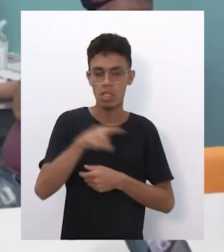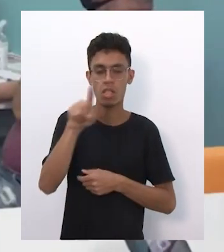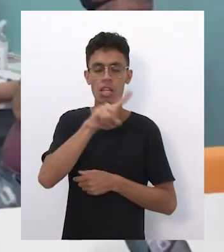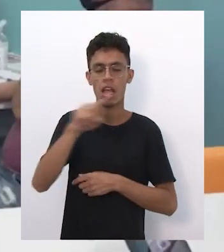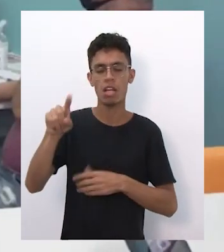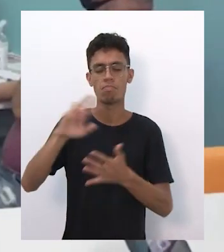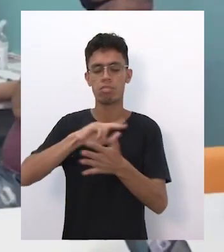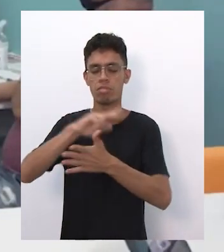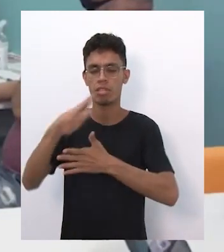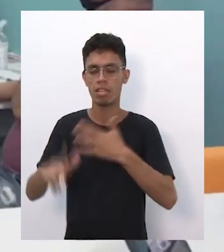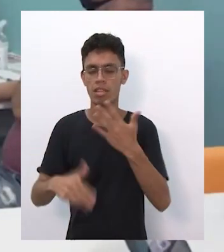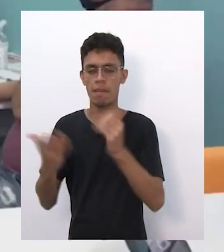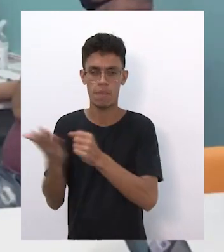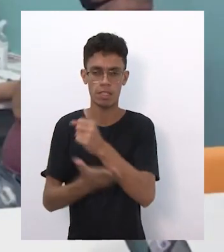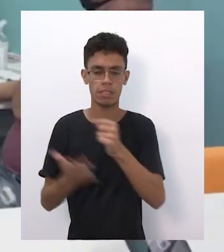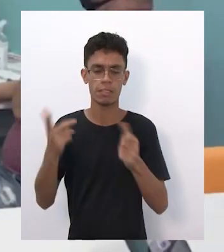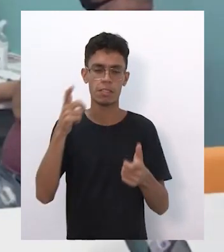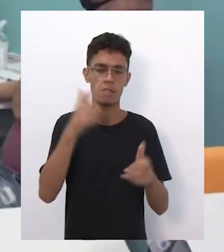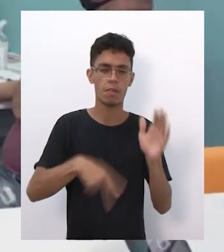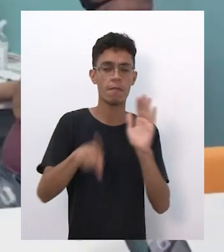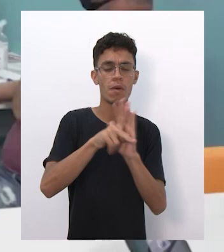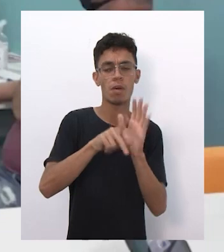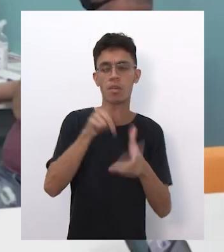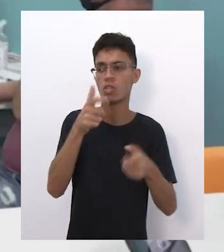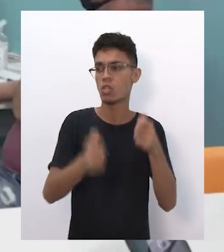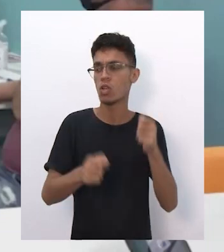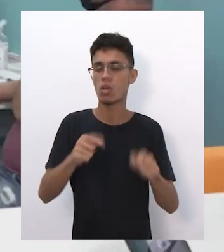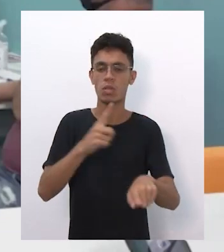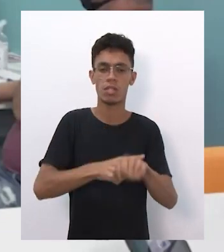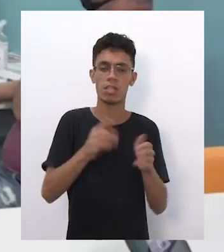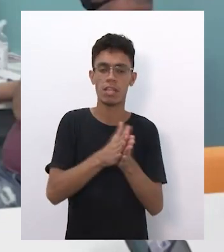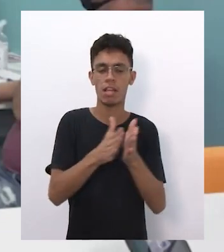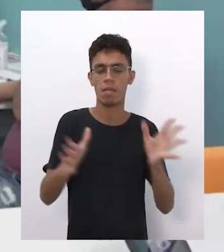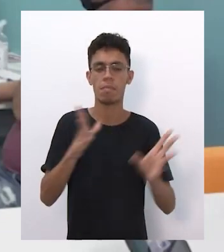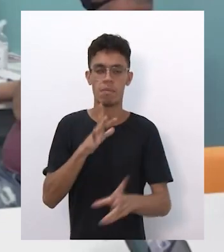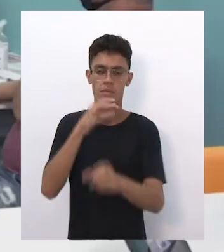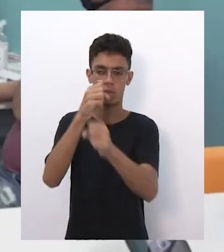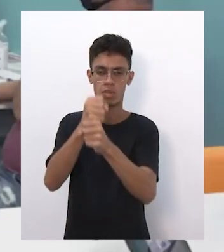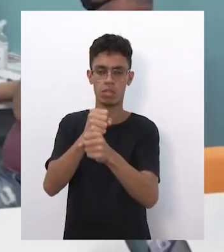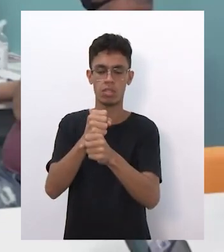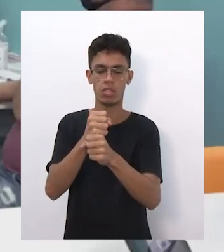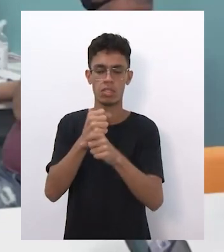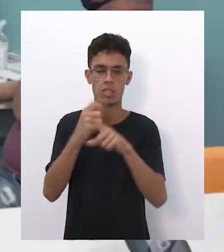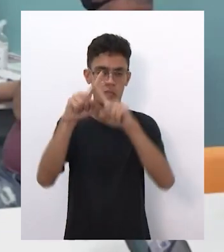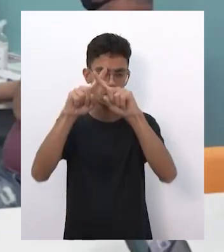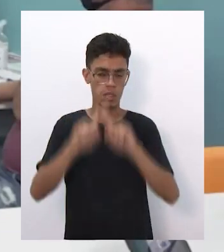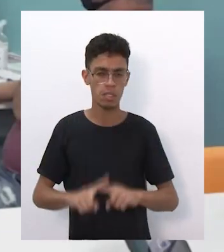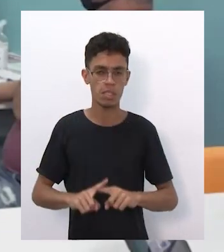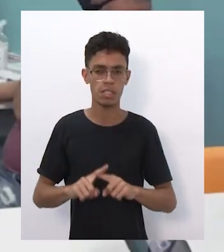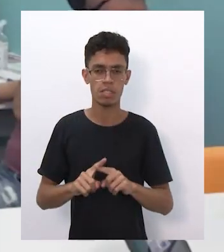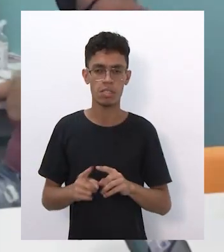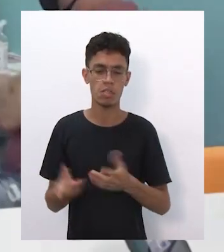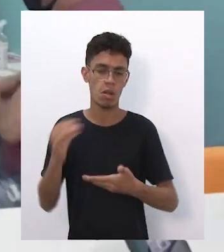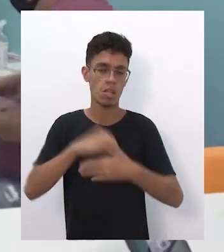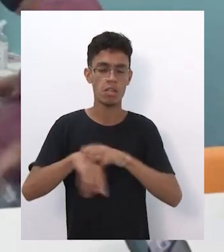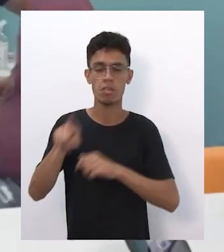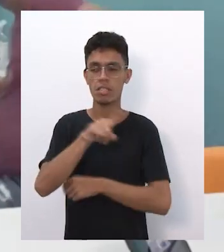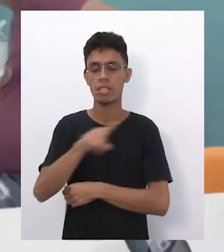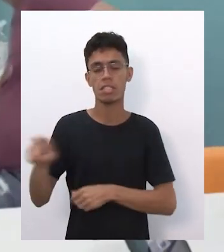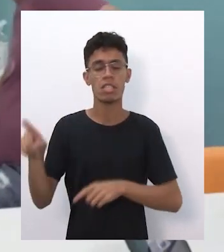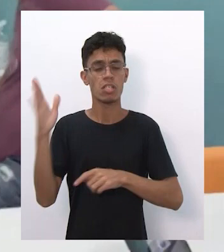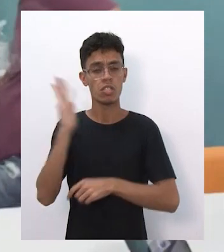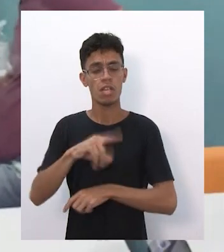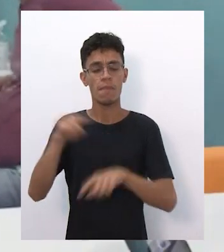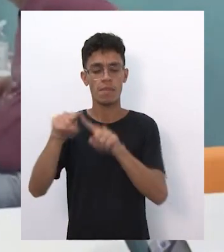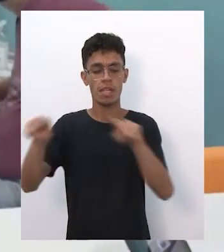elementos básicos de jogos, tá? Então, trazer tempo, pontuação, ranking, para dentro do conteúdo que vocês trabalham em sala de